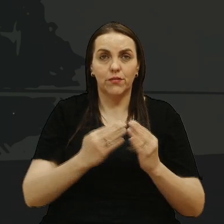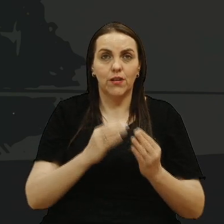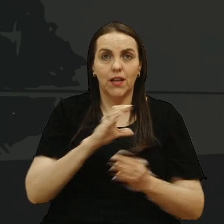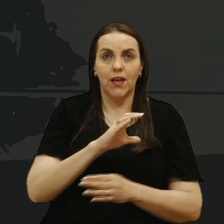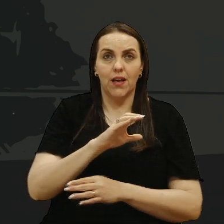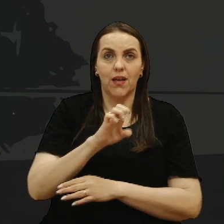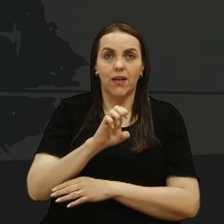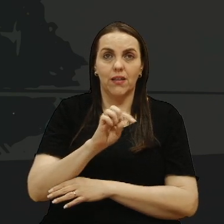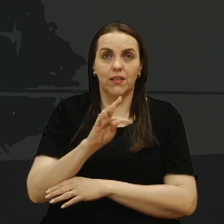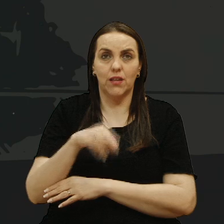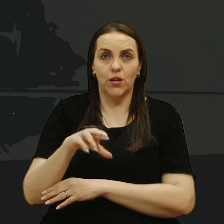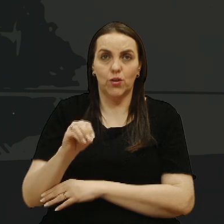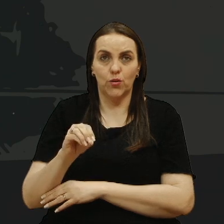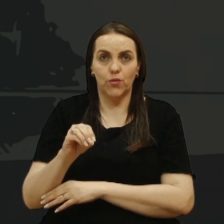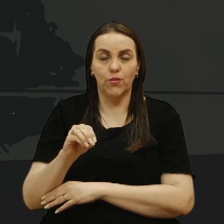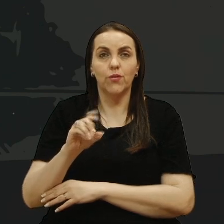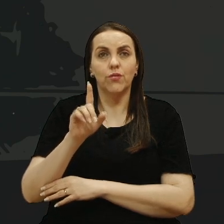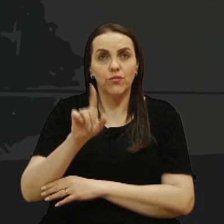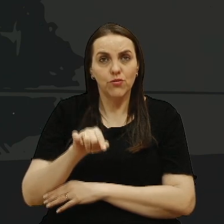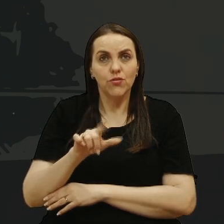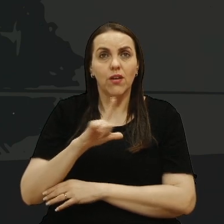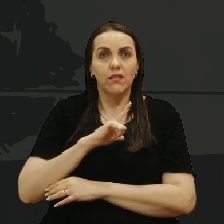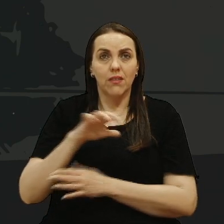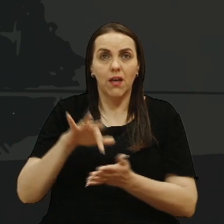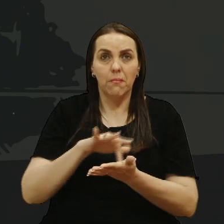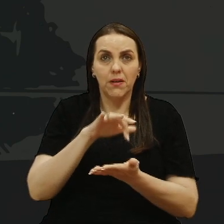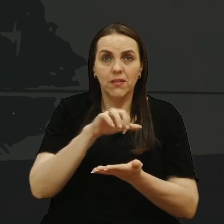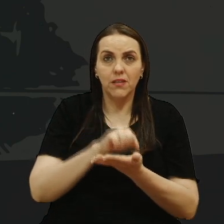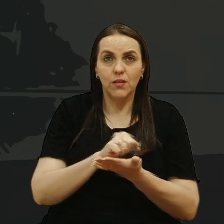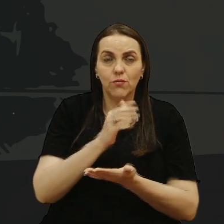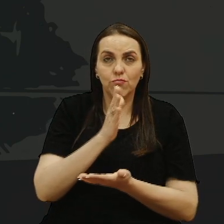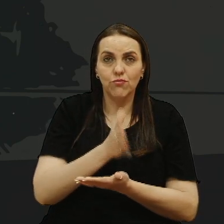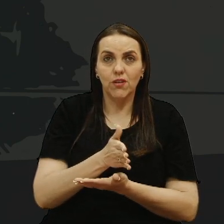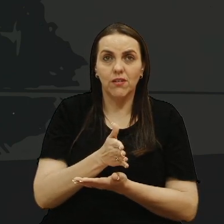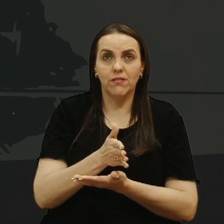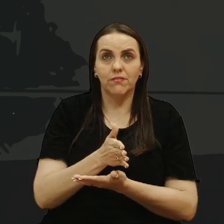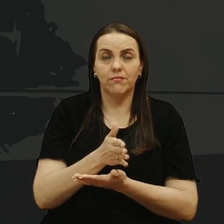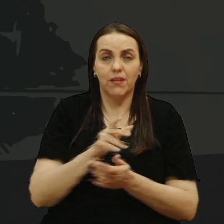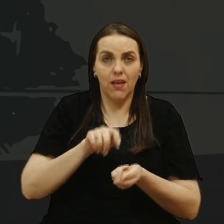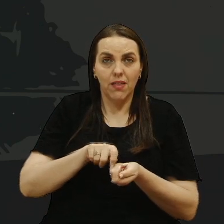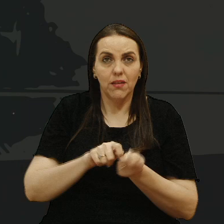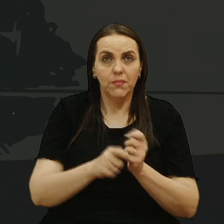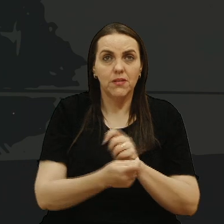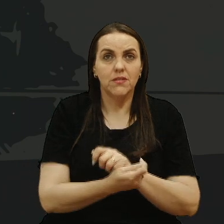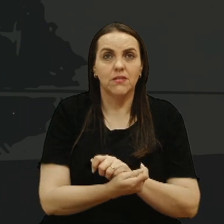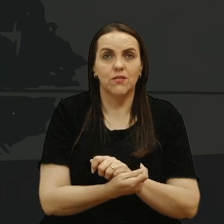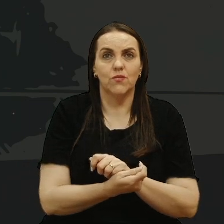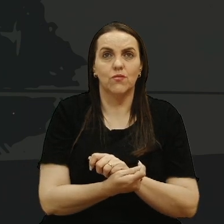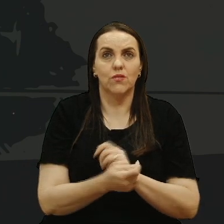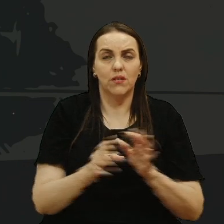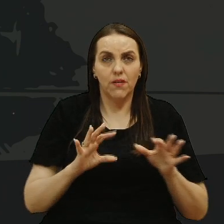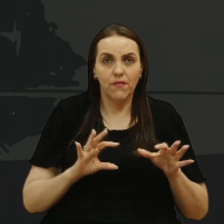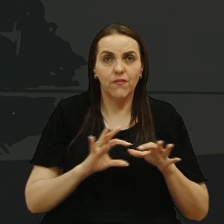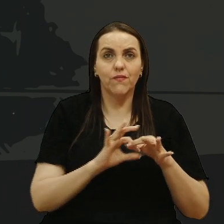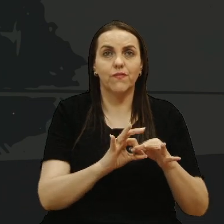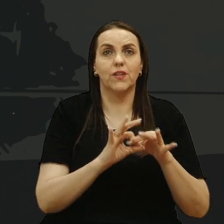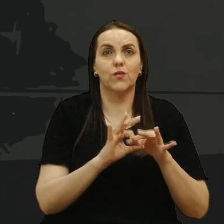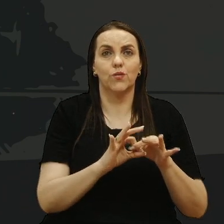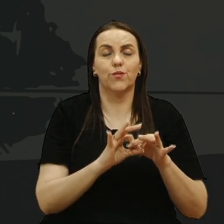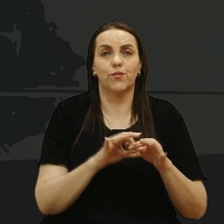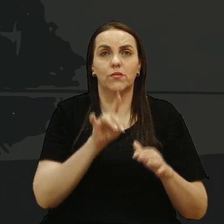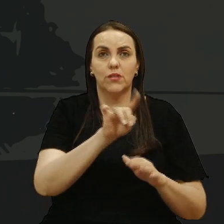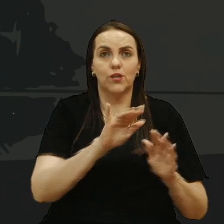Milã já estão matriculadas, adaptadas e vinculadas à